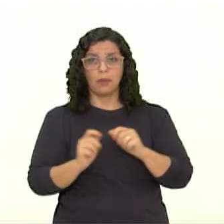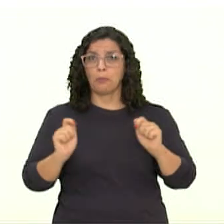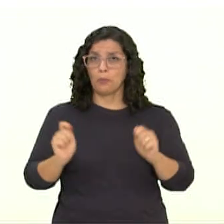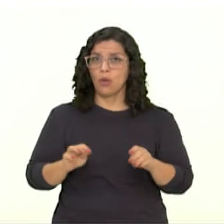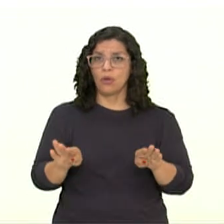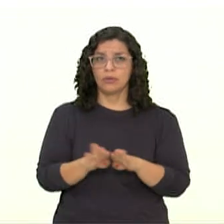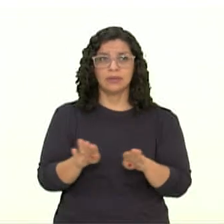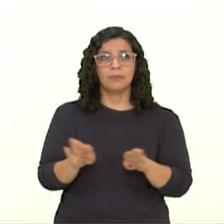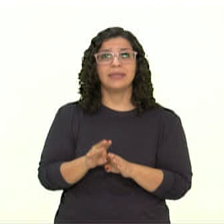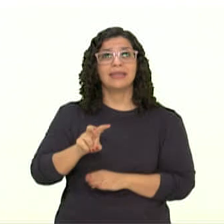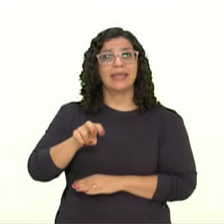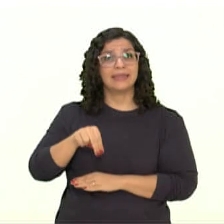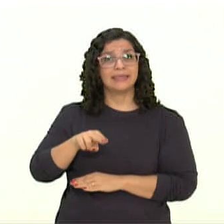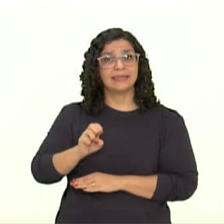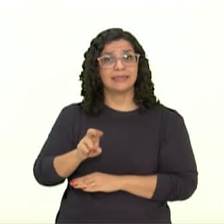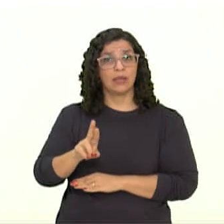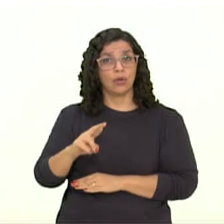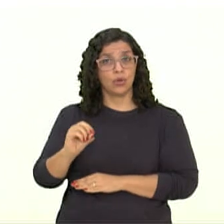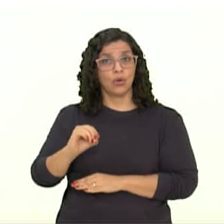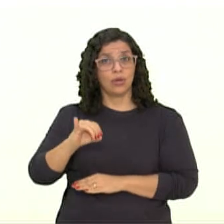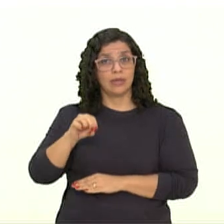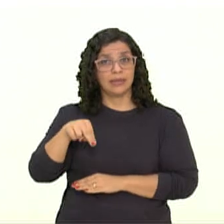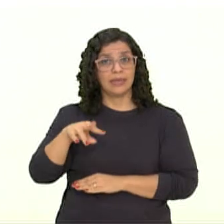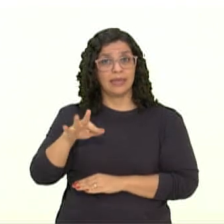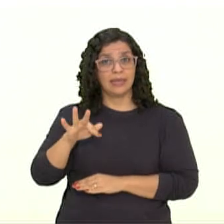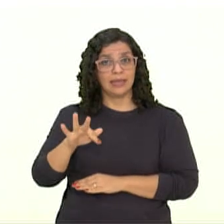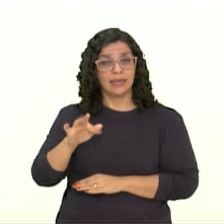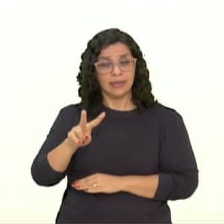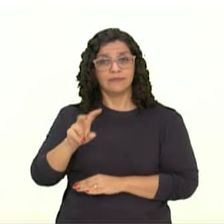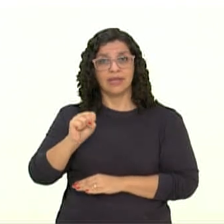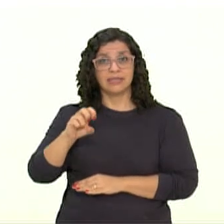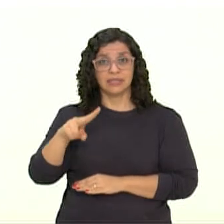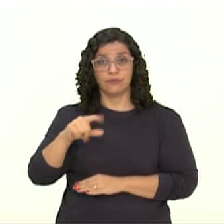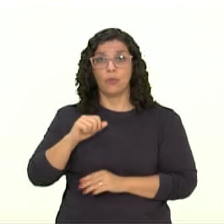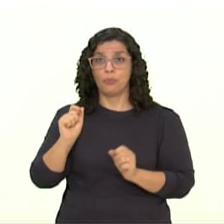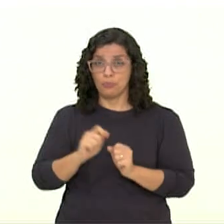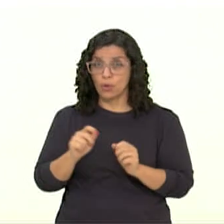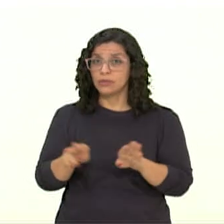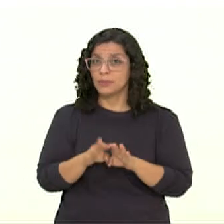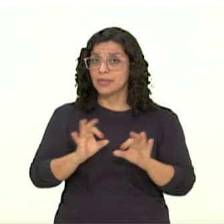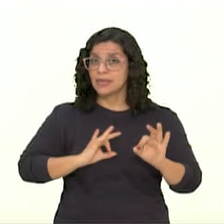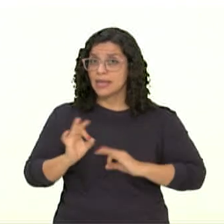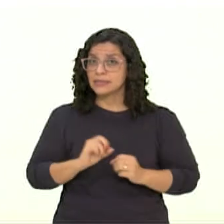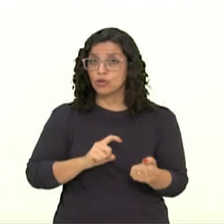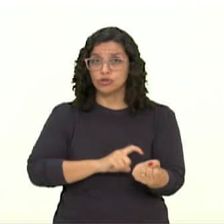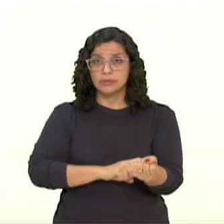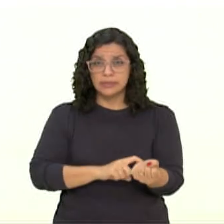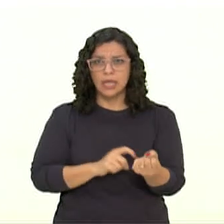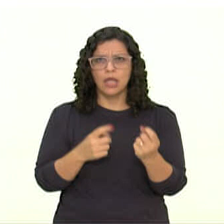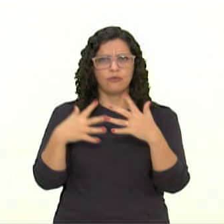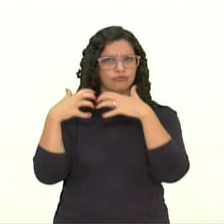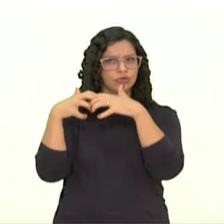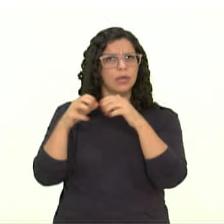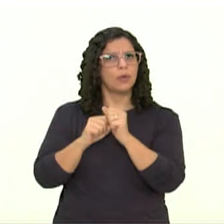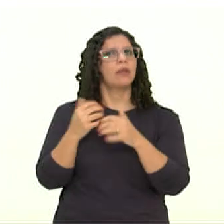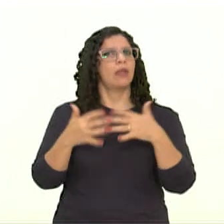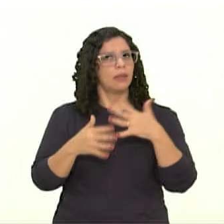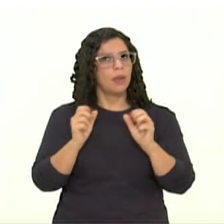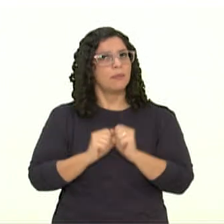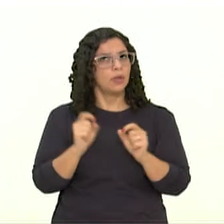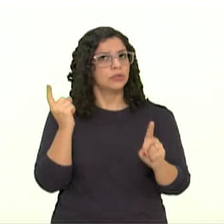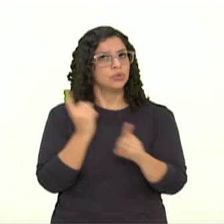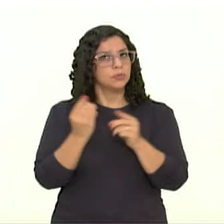potencial neuroinvasivo, ou seja, capacidade de invadir as células do sistema nervoso. Então, uma descoberta, uma constatação que foi feita